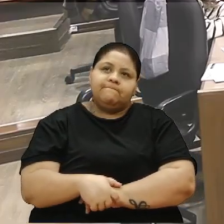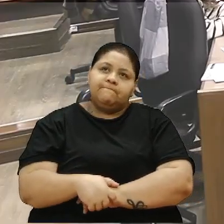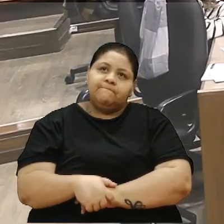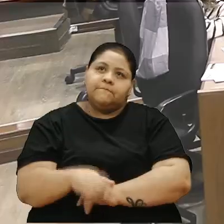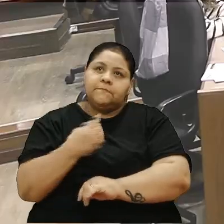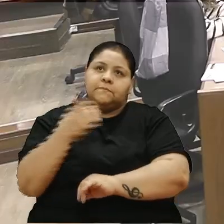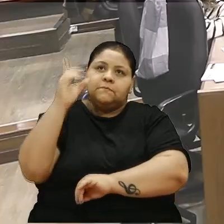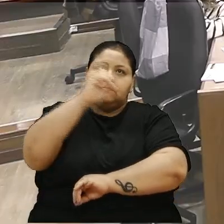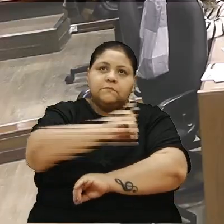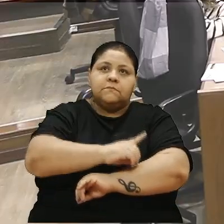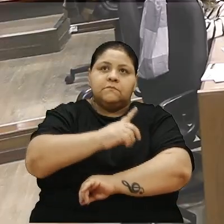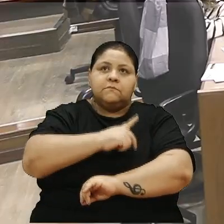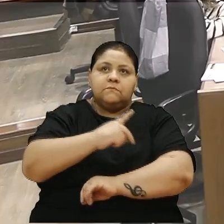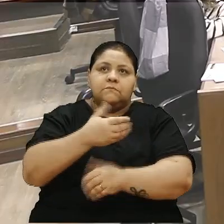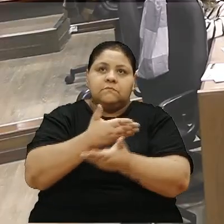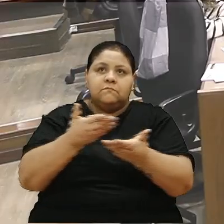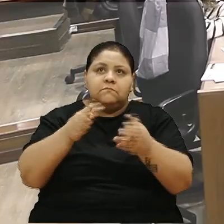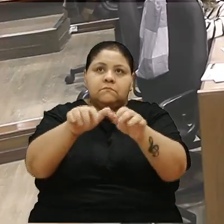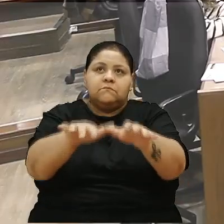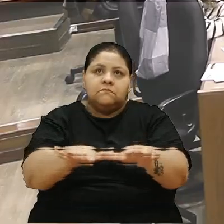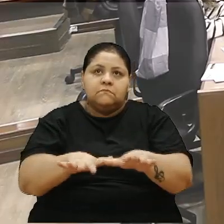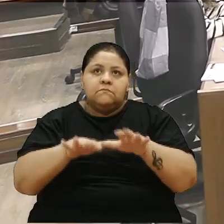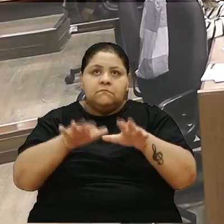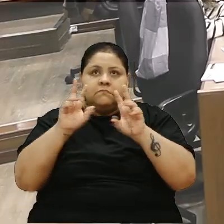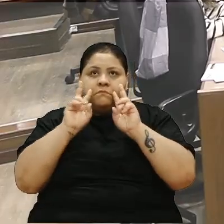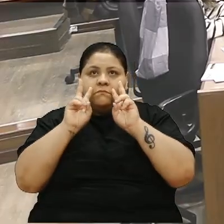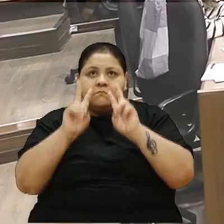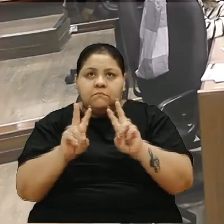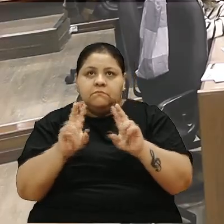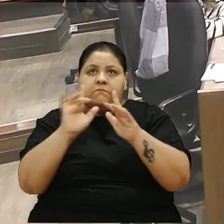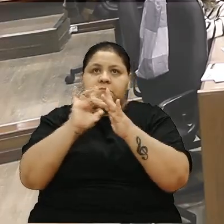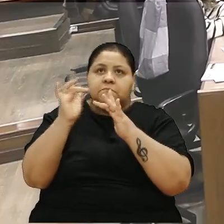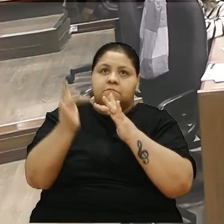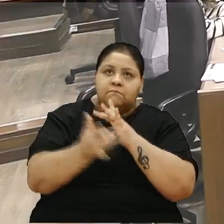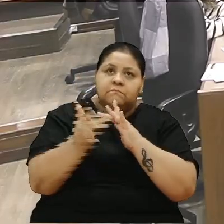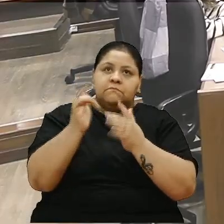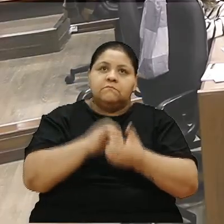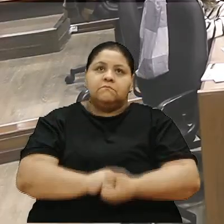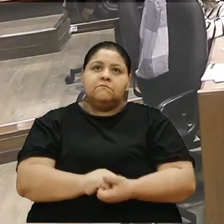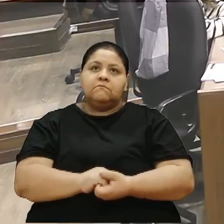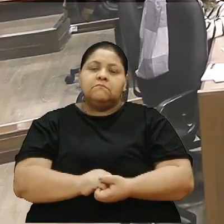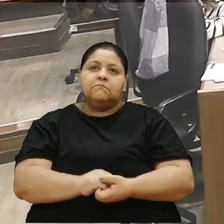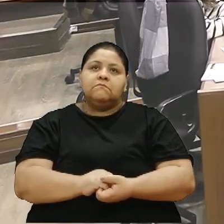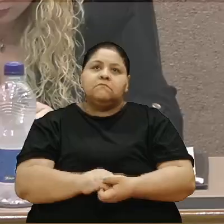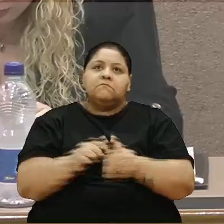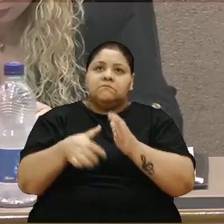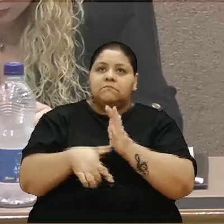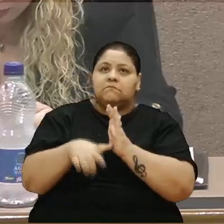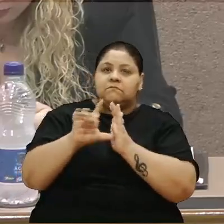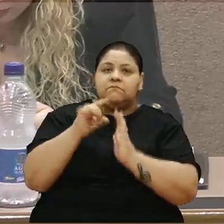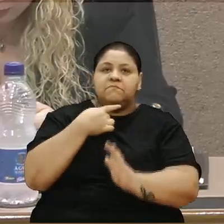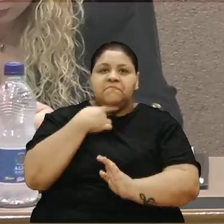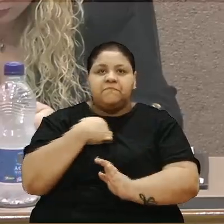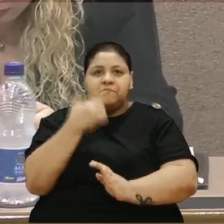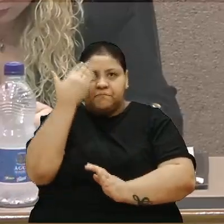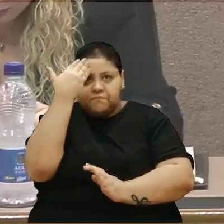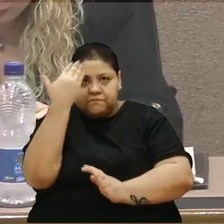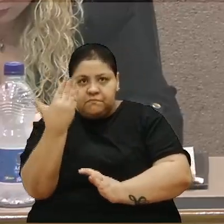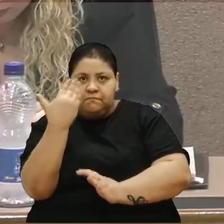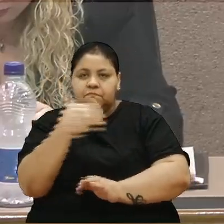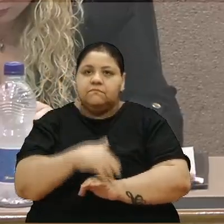Bom dia, senhor presidente, quem está aqui no nosso plenário nos assistindo, quem está pelas redes sociais. Né? Antes de mais nada, eu gostaria de agradecer o